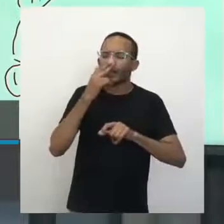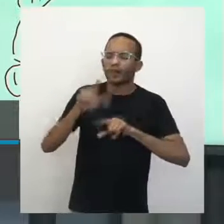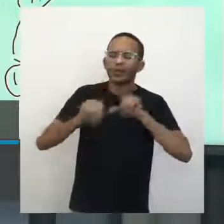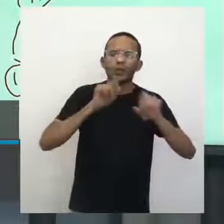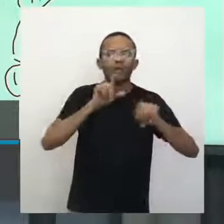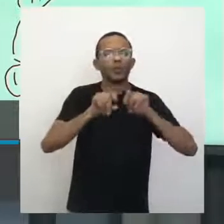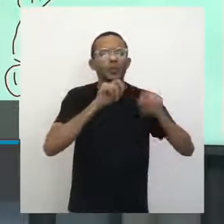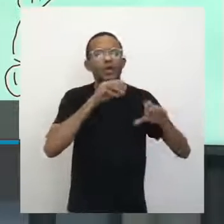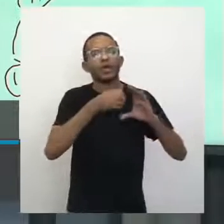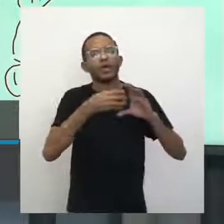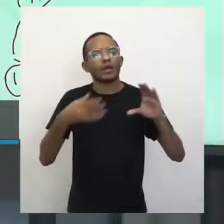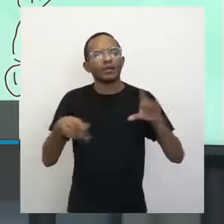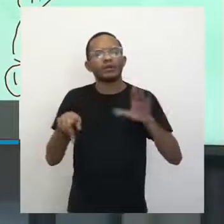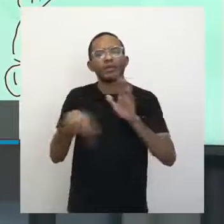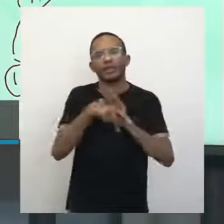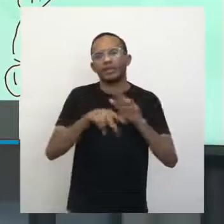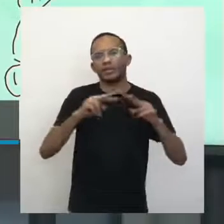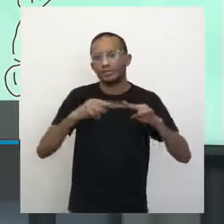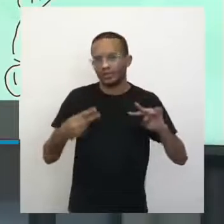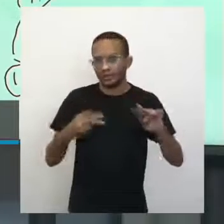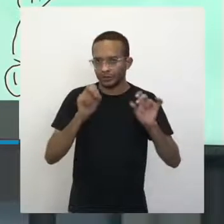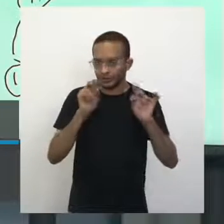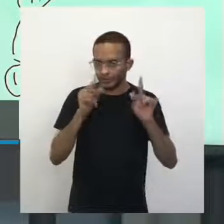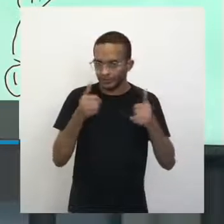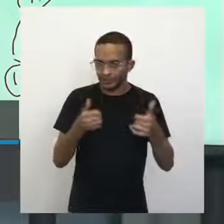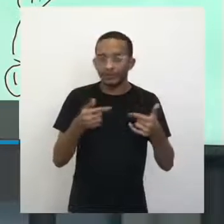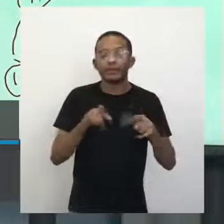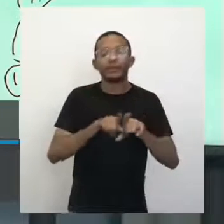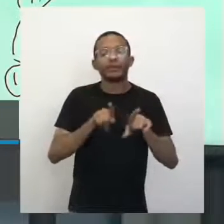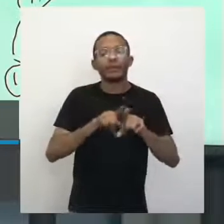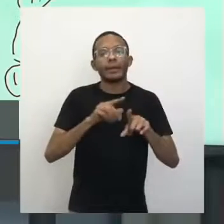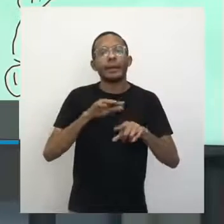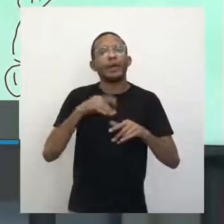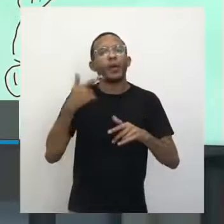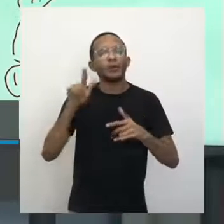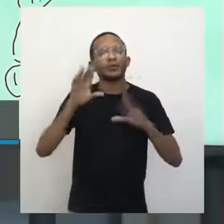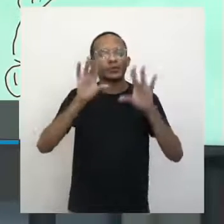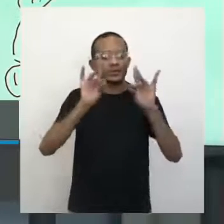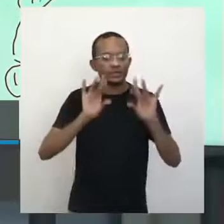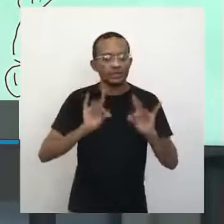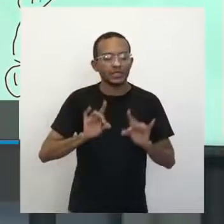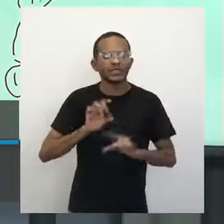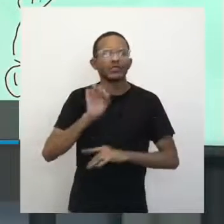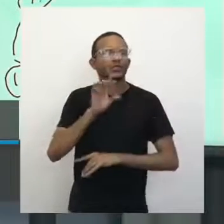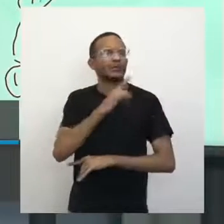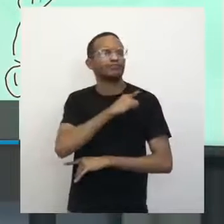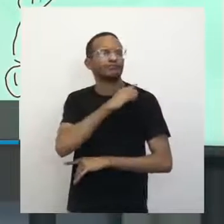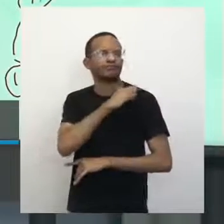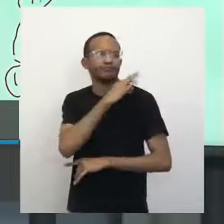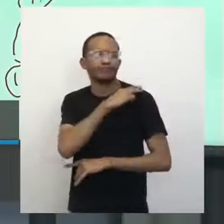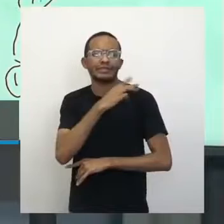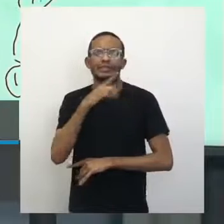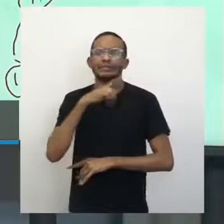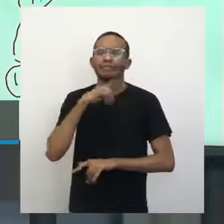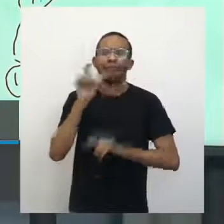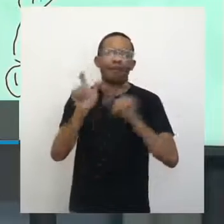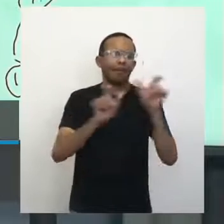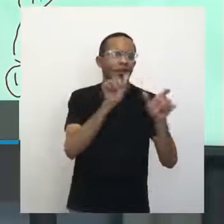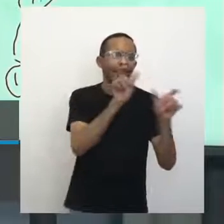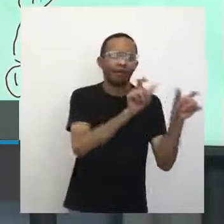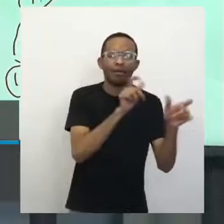de características genéticas, tá bom? Mais detalhes a gente vai ver isso só lá no ensino médio. Tem até termos para